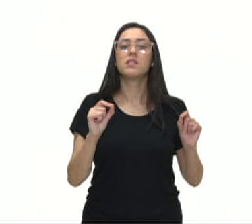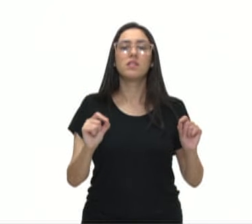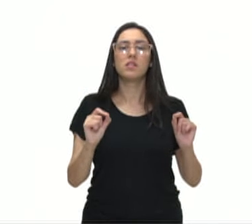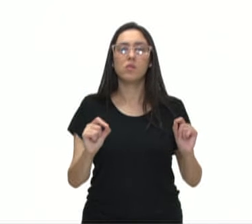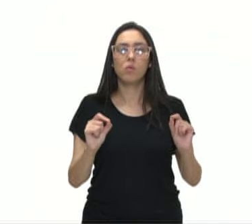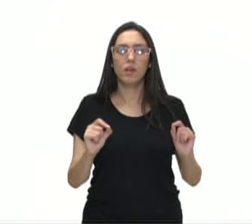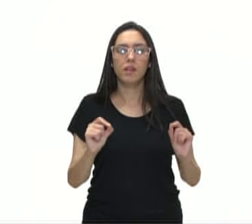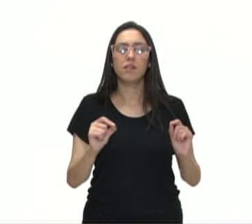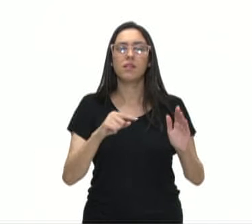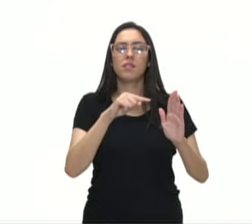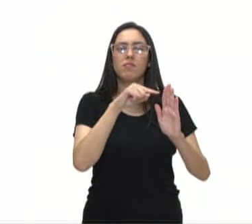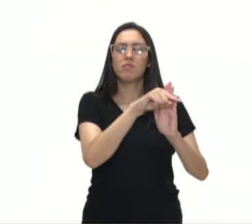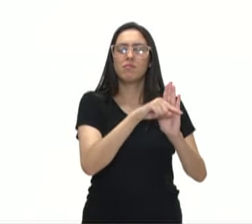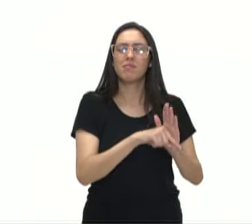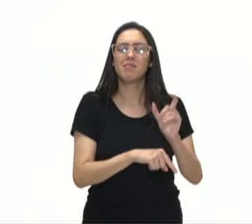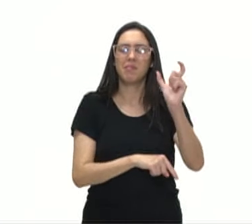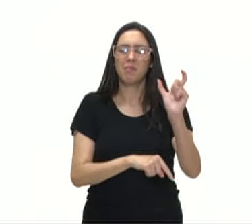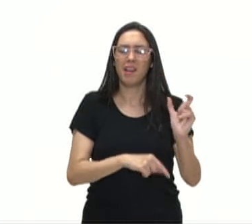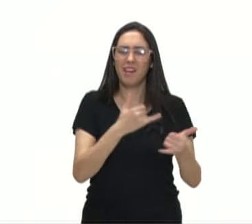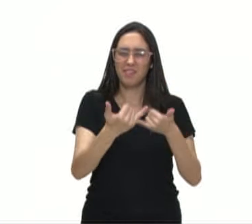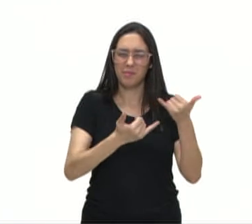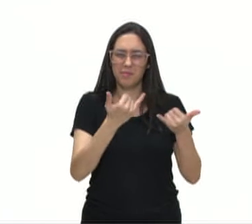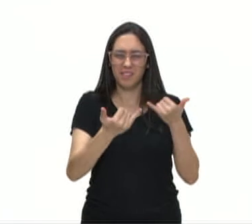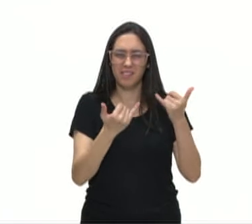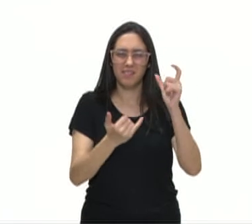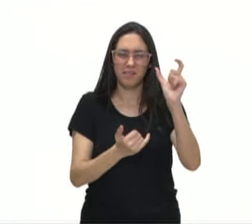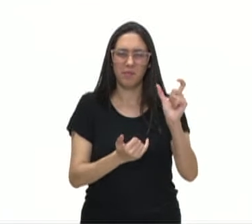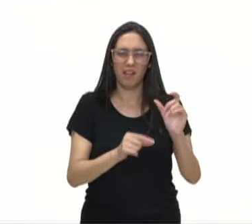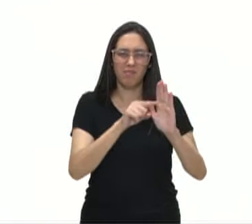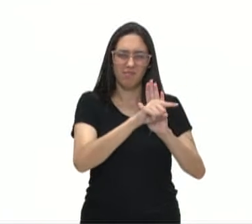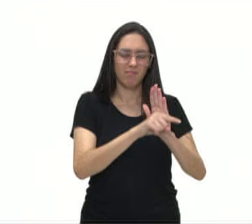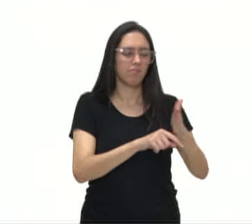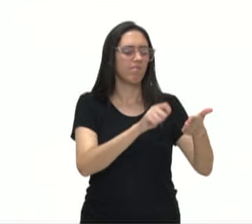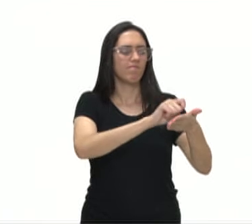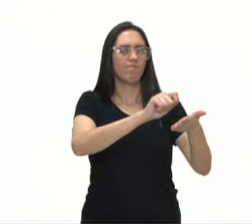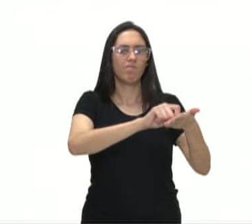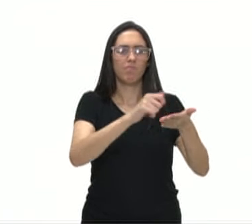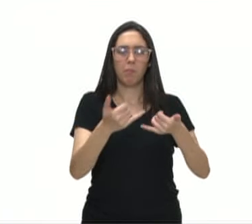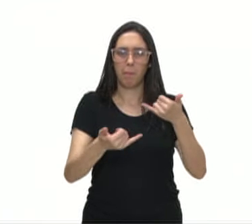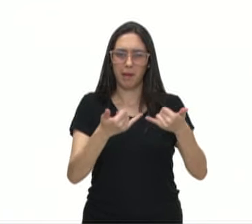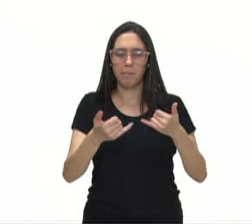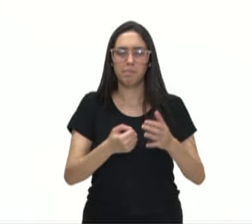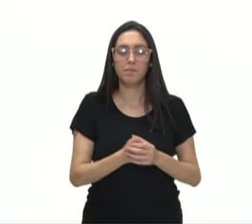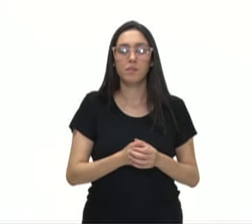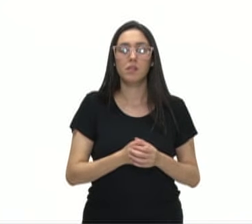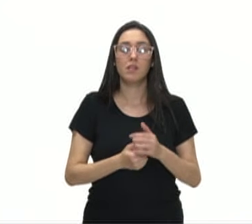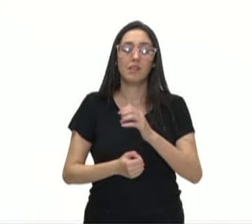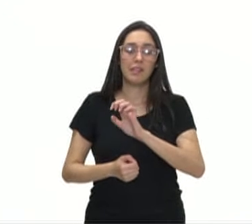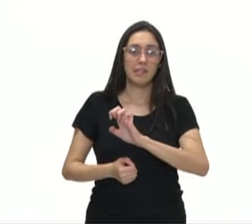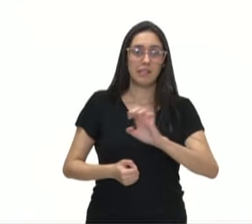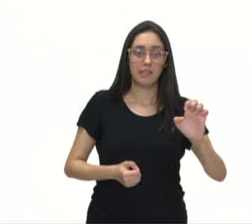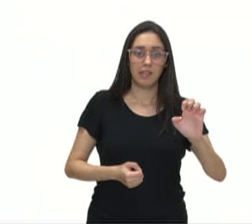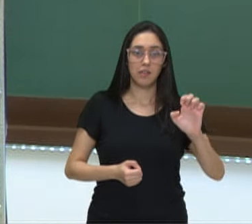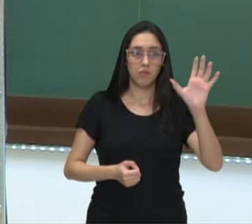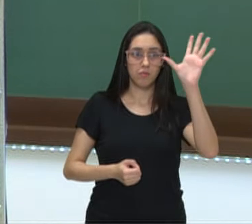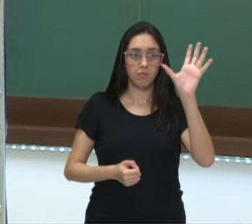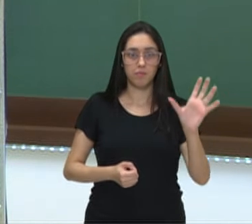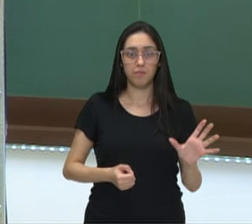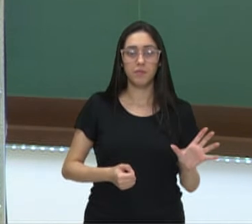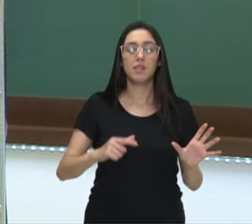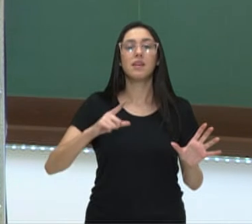um caça-palavras, uma cruzada, uma cruzadinha para ser realizada. Do outro lado, nós temos